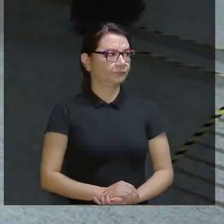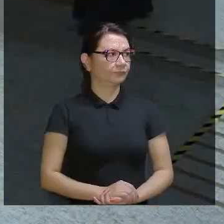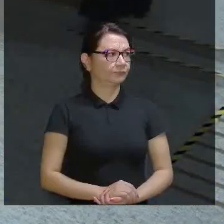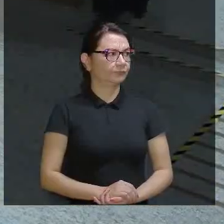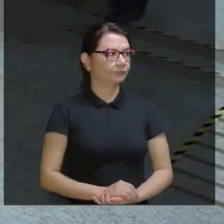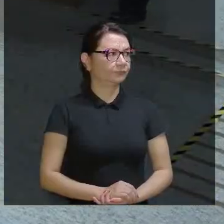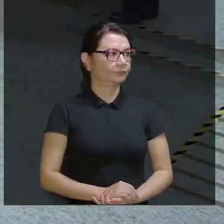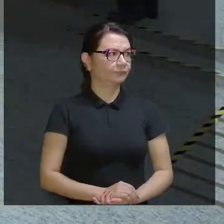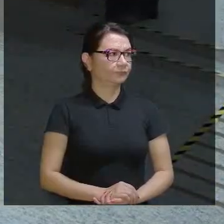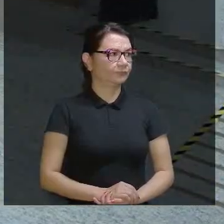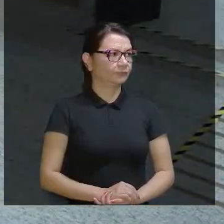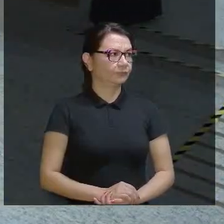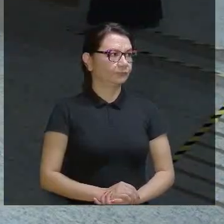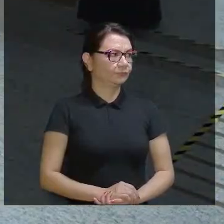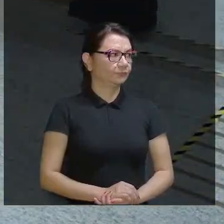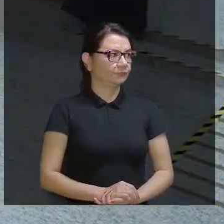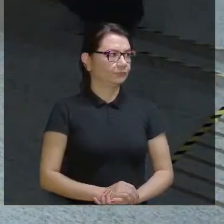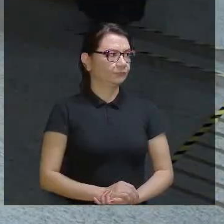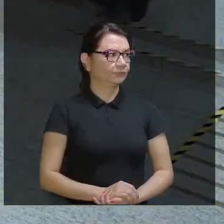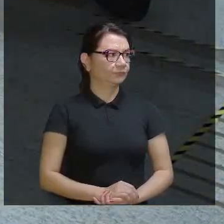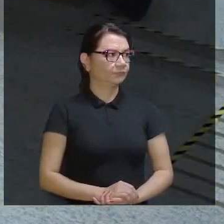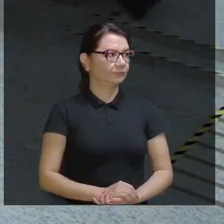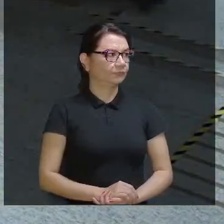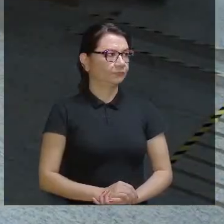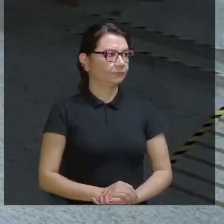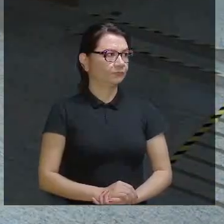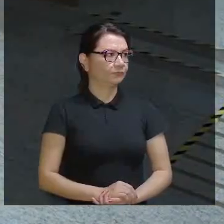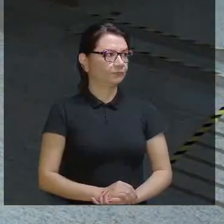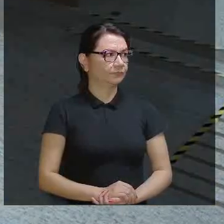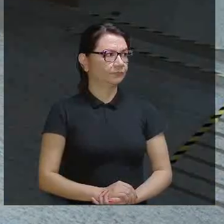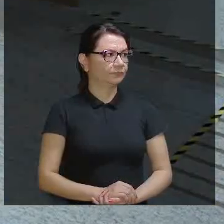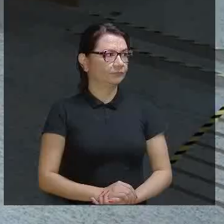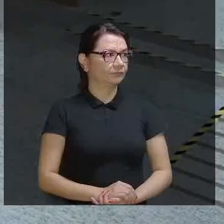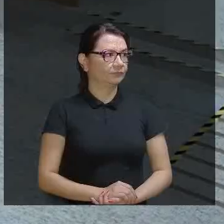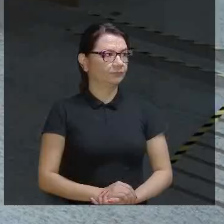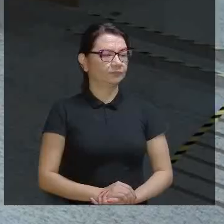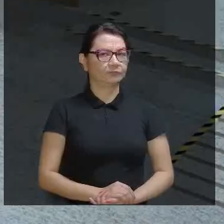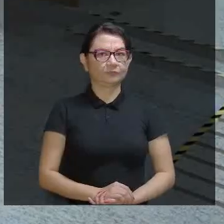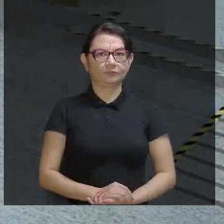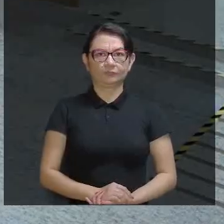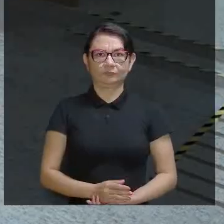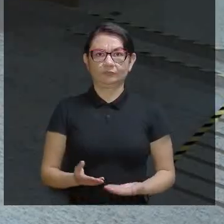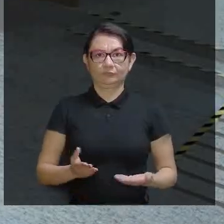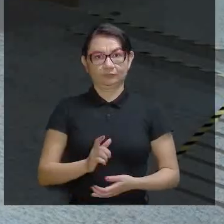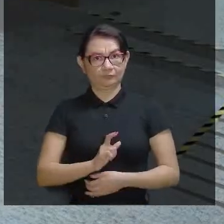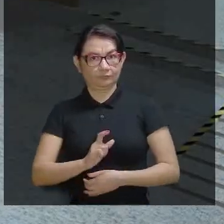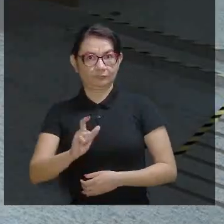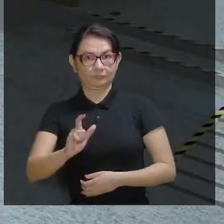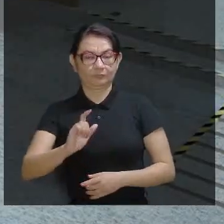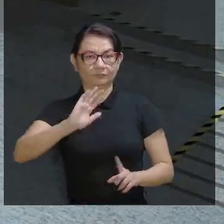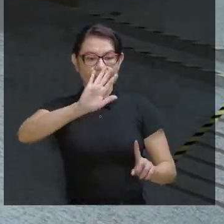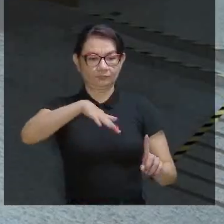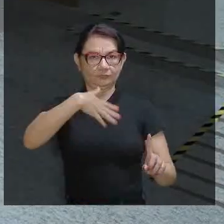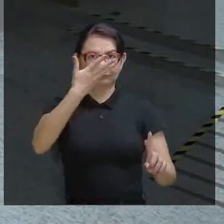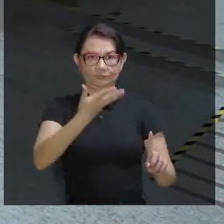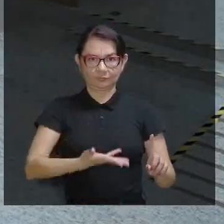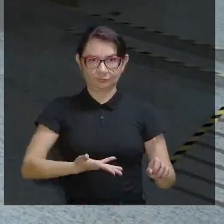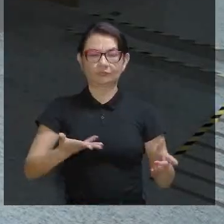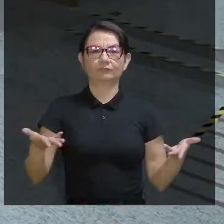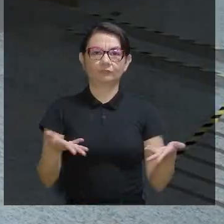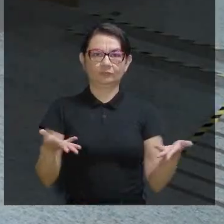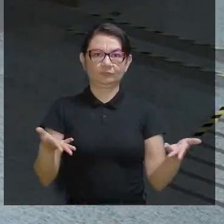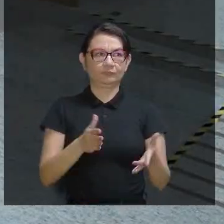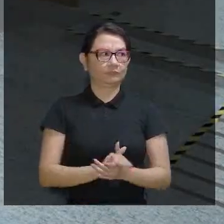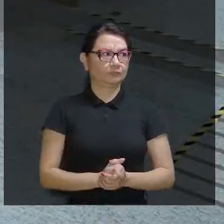A senhora Ângela é uma senhora branca de cabelos claros, curtos, na altura do